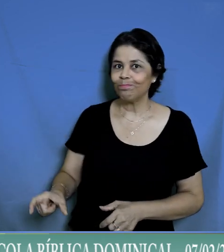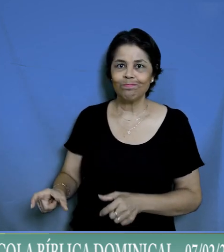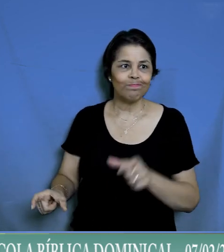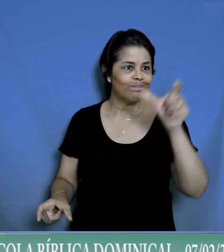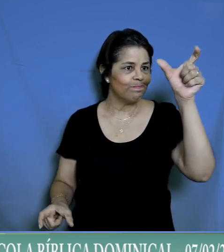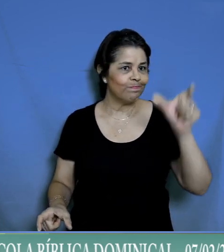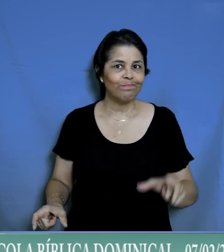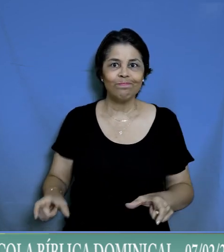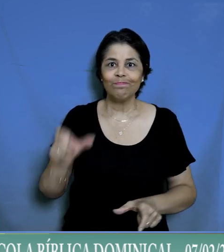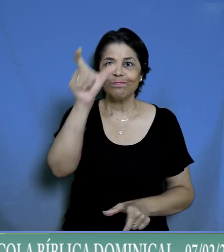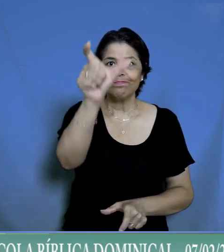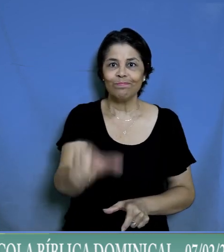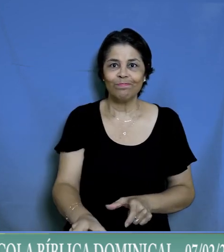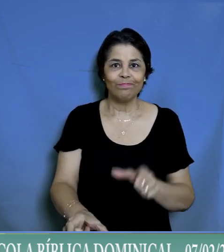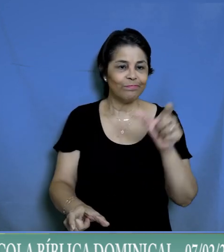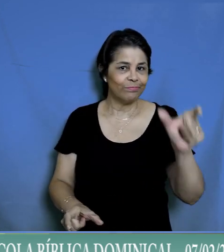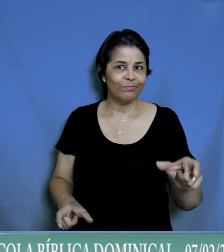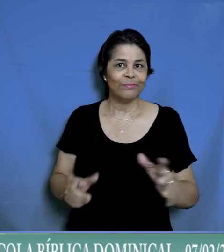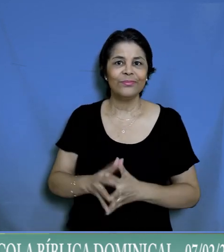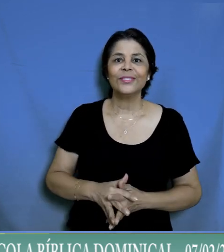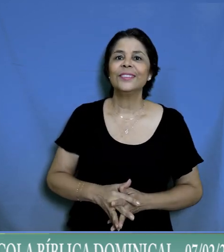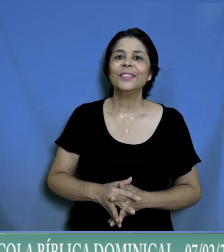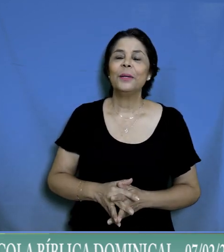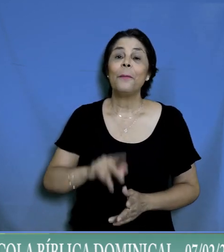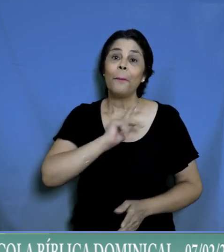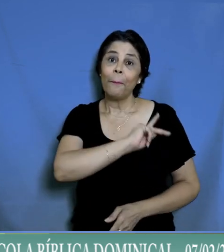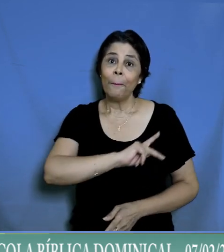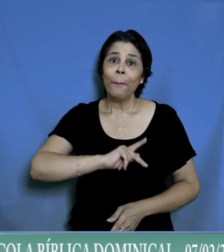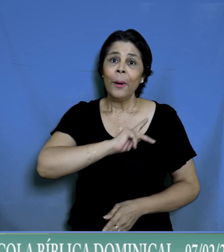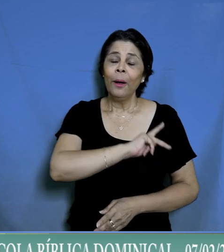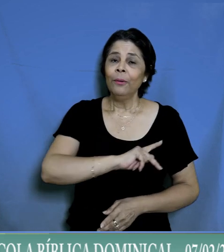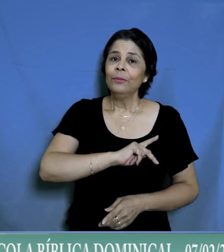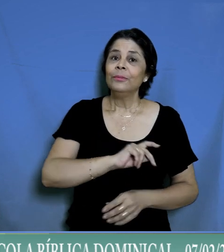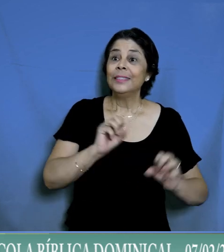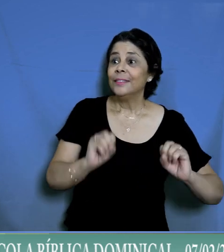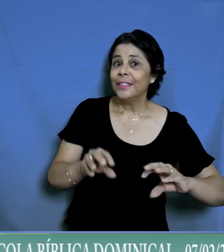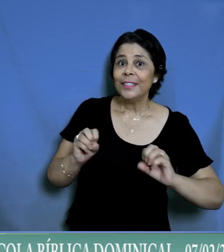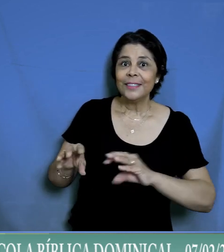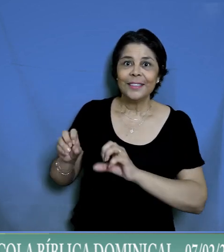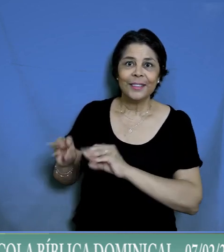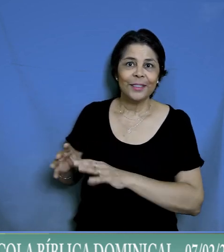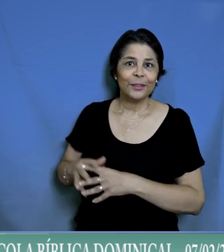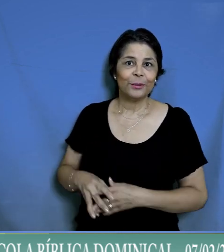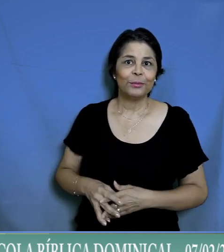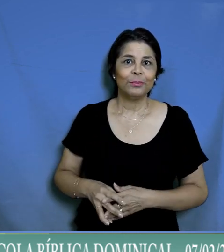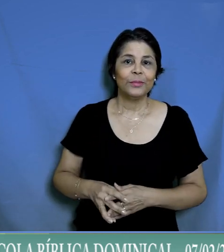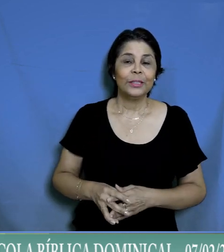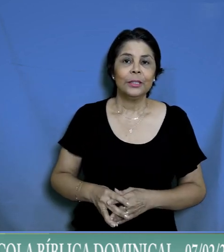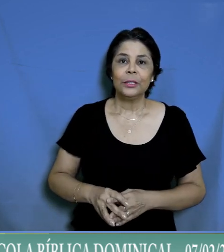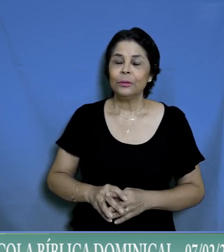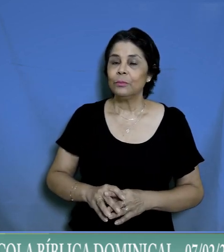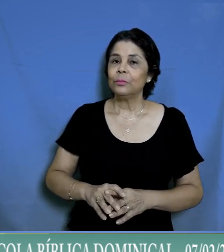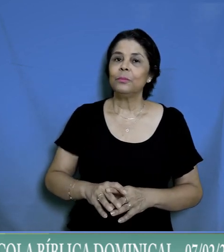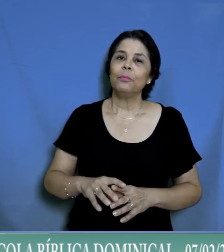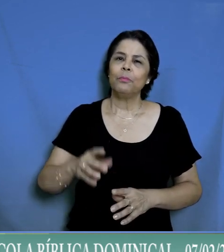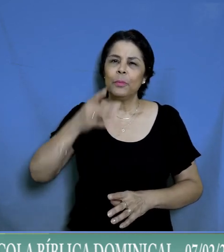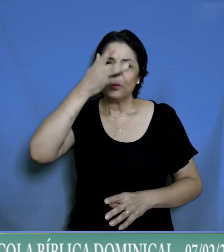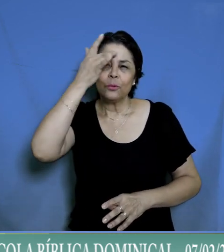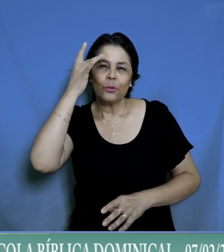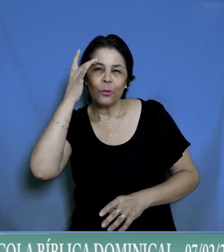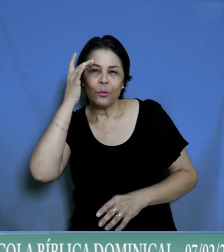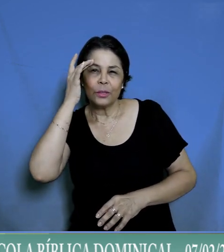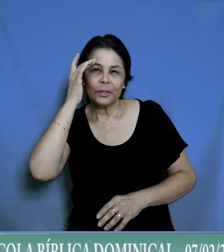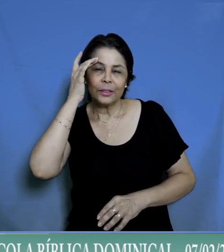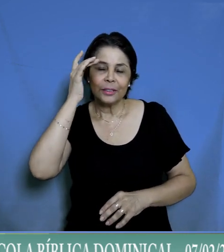politeia, né? Polis, a cidade. Andeis de modo digno da vocação, sejam cidadãos cristãos dentro